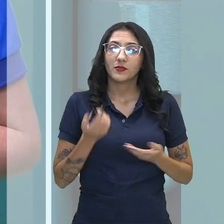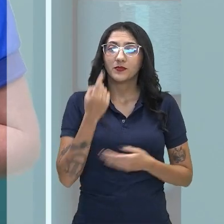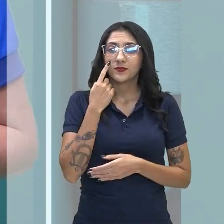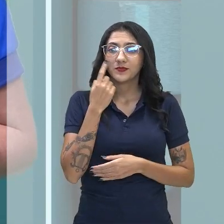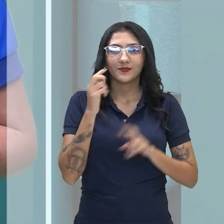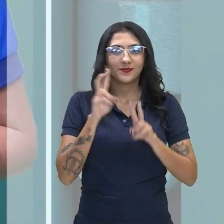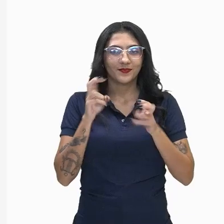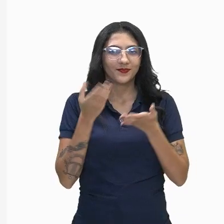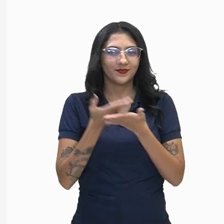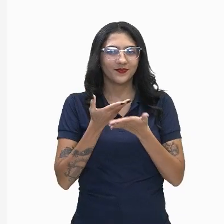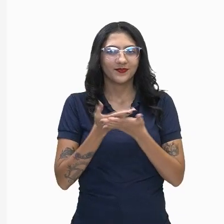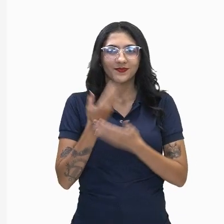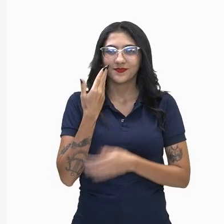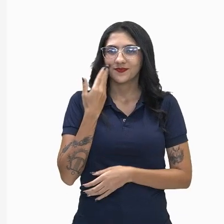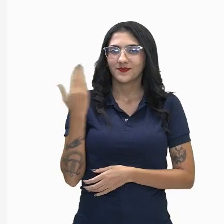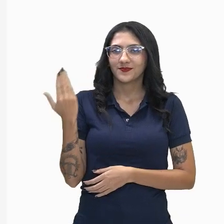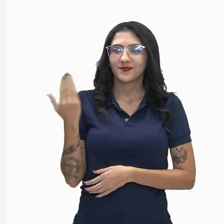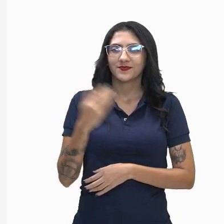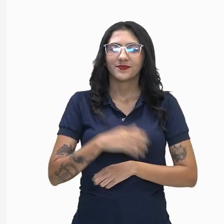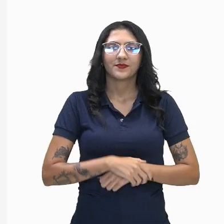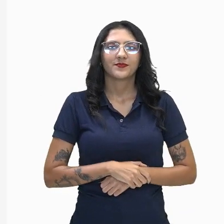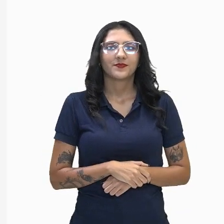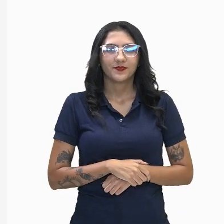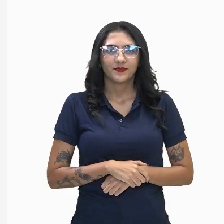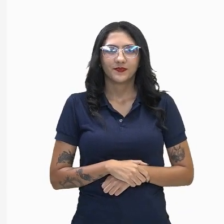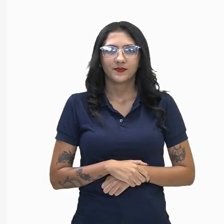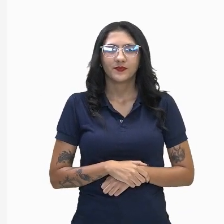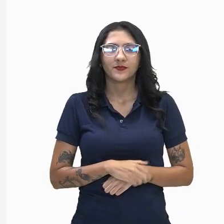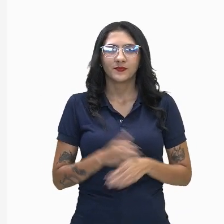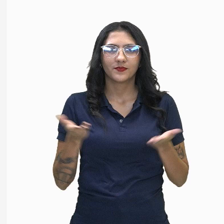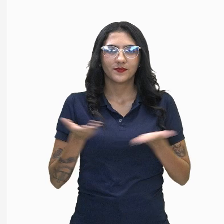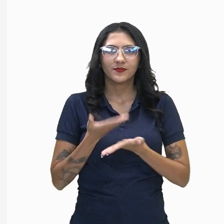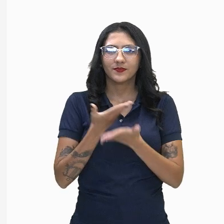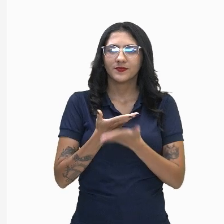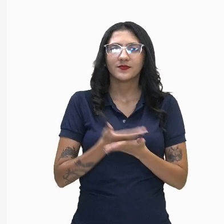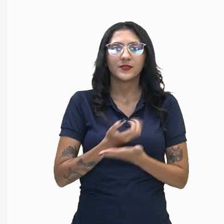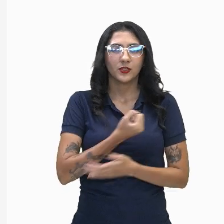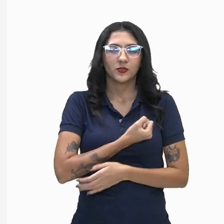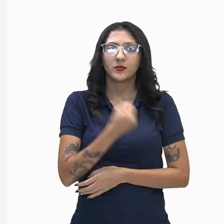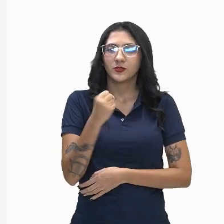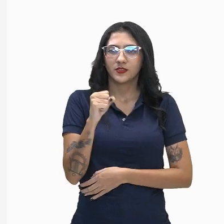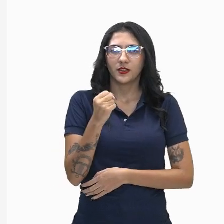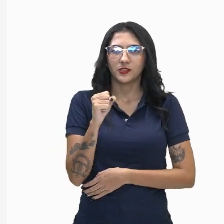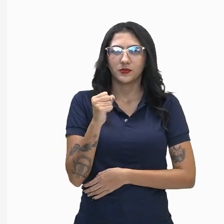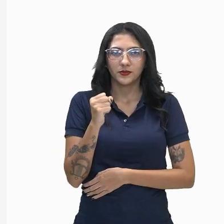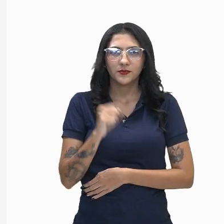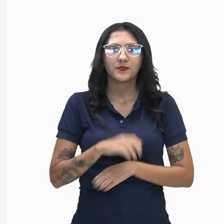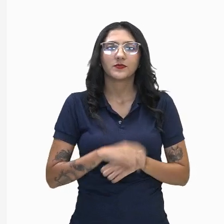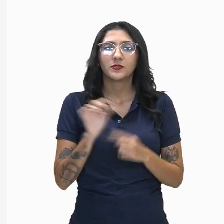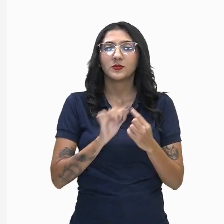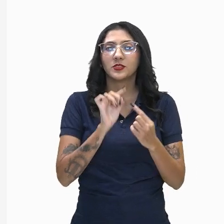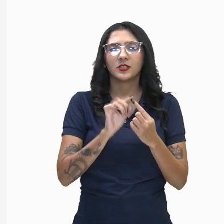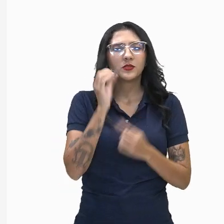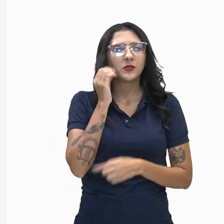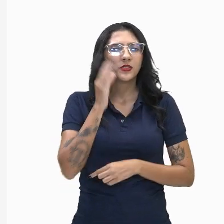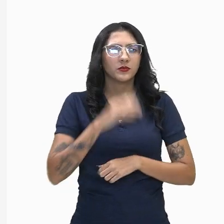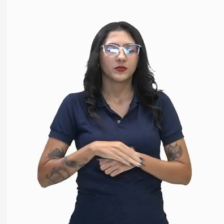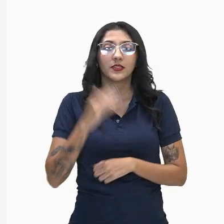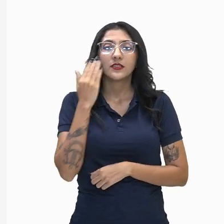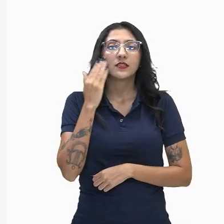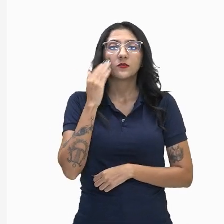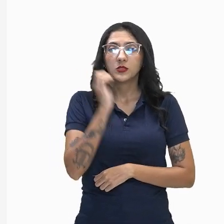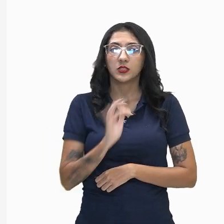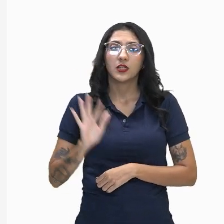nosso conteúdo de hoje. Então, essa é a aula 8. O objeto de conhecimento é compreensão geral